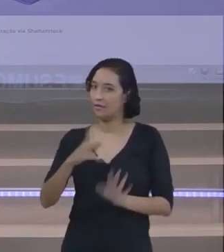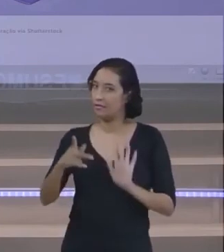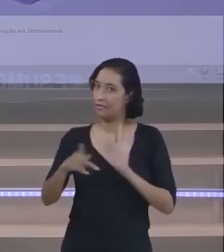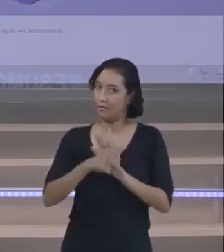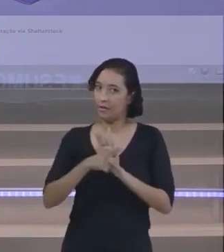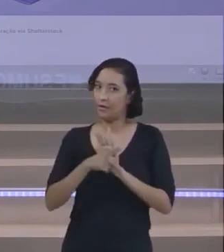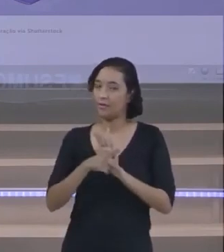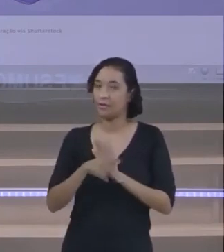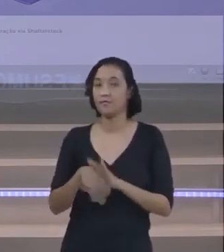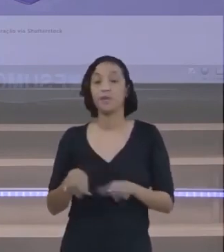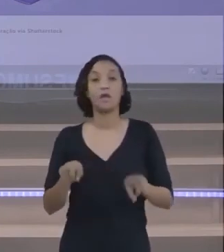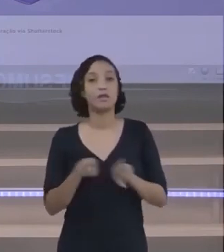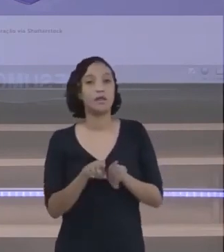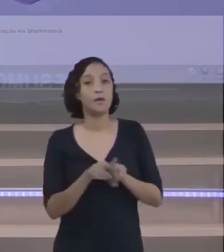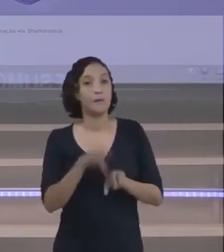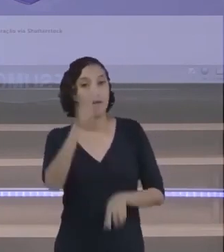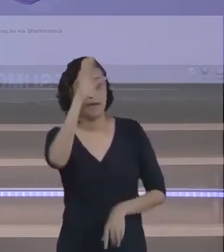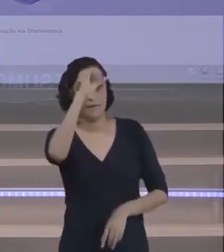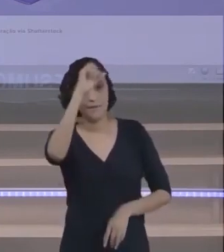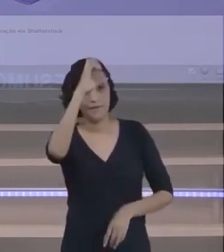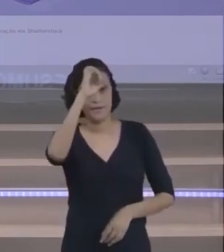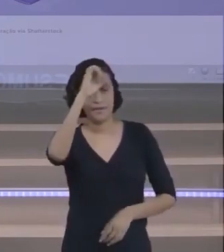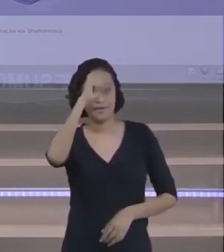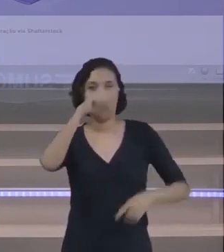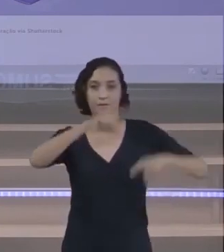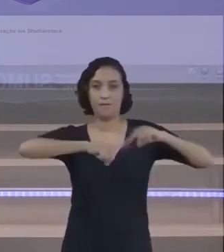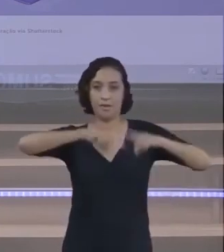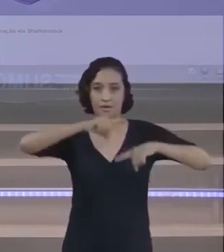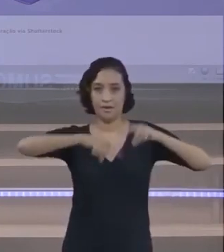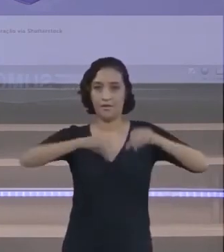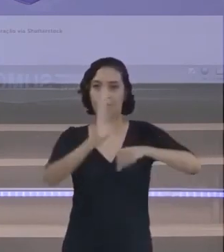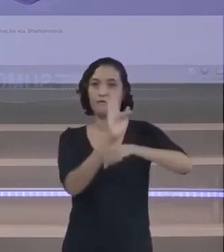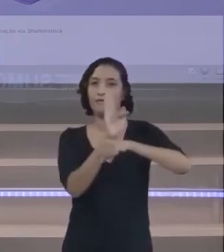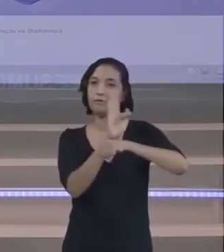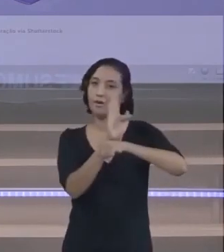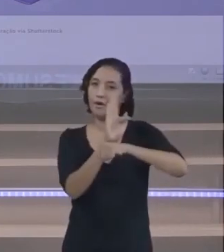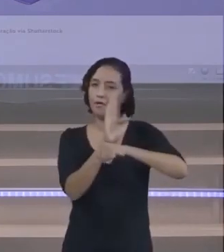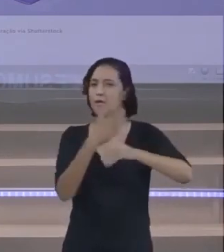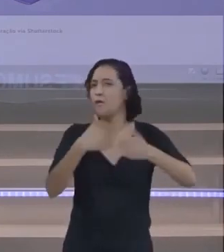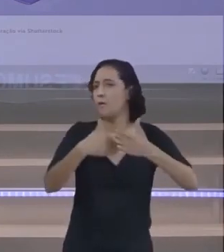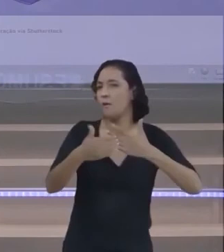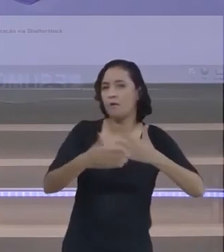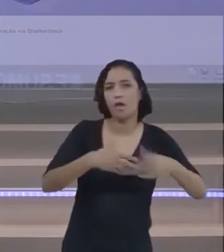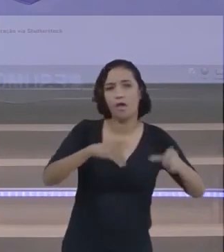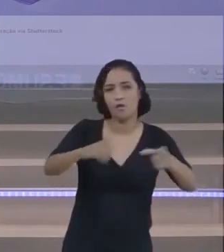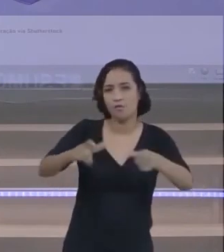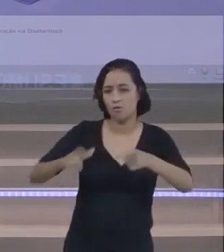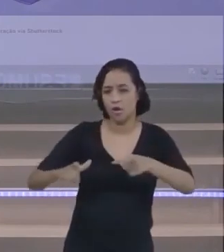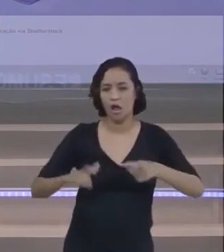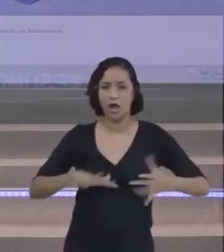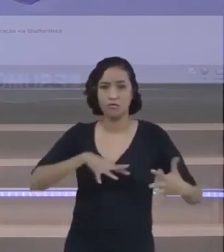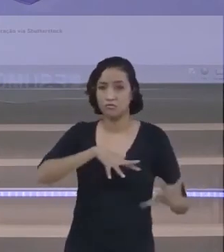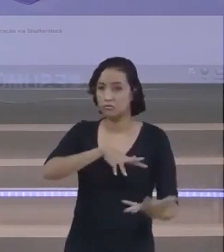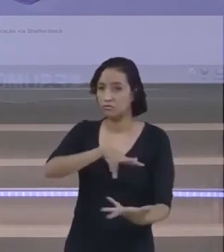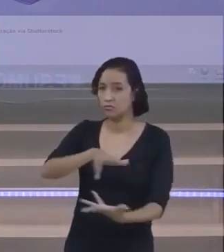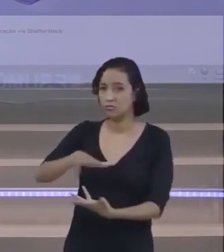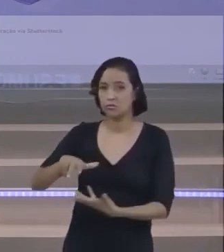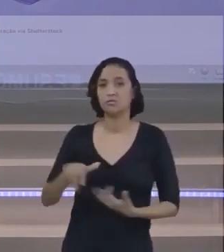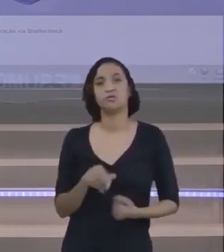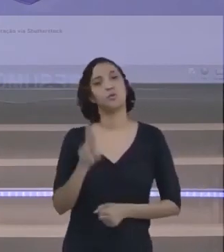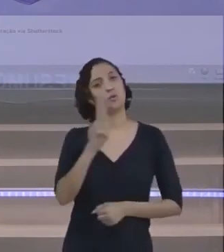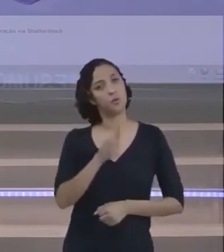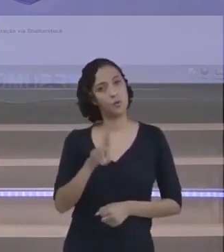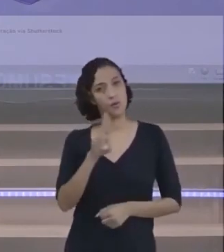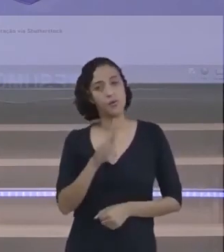vimos também o que? Os instrumentos convencionais, que em qualquer lugar do mundo utilizamos. E profissionais